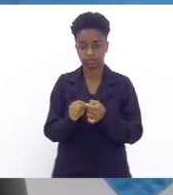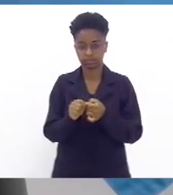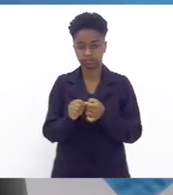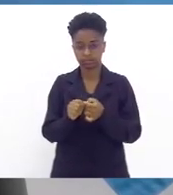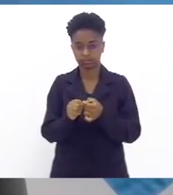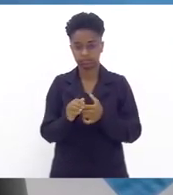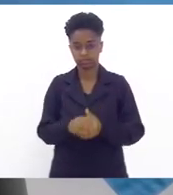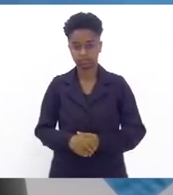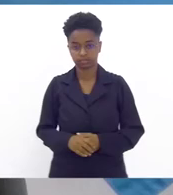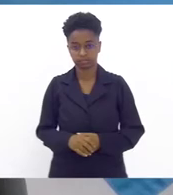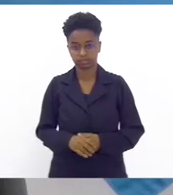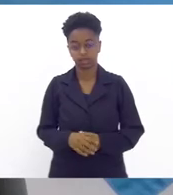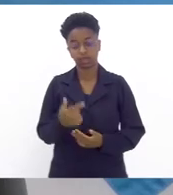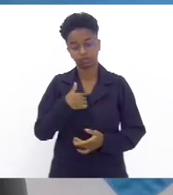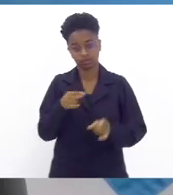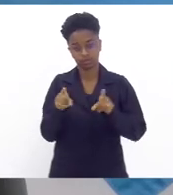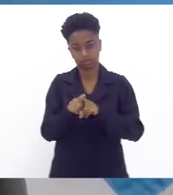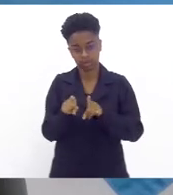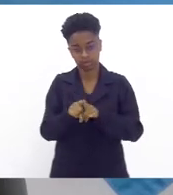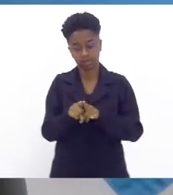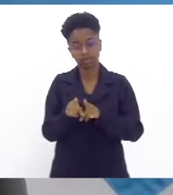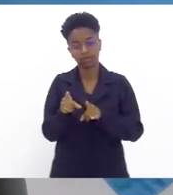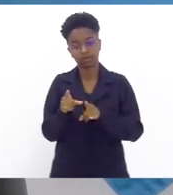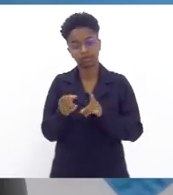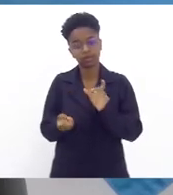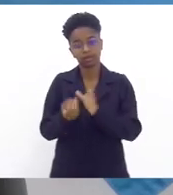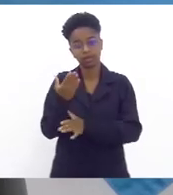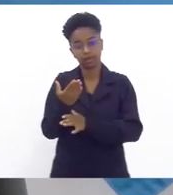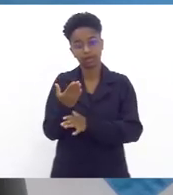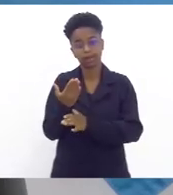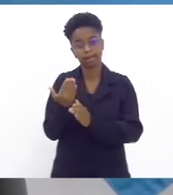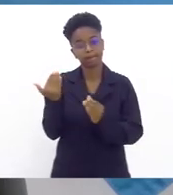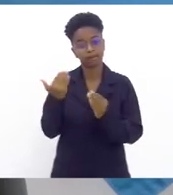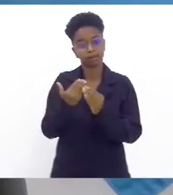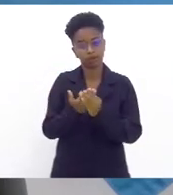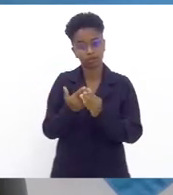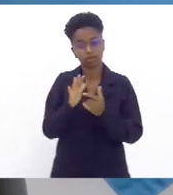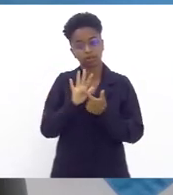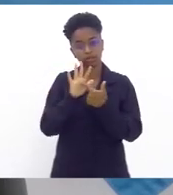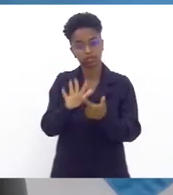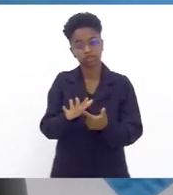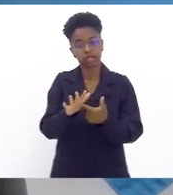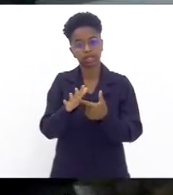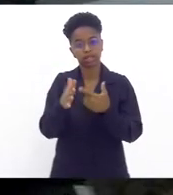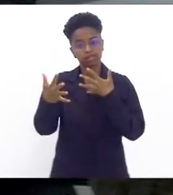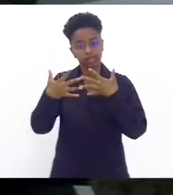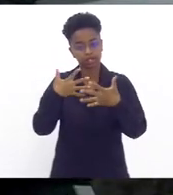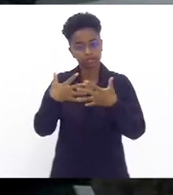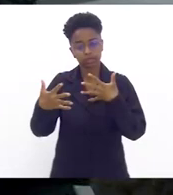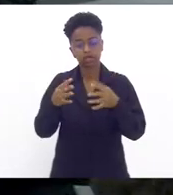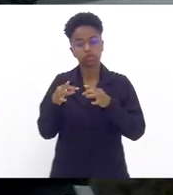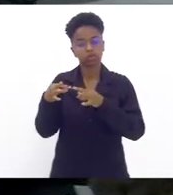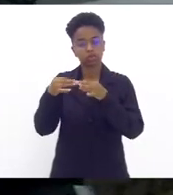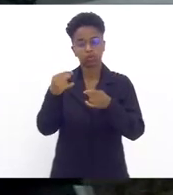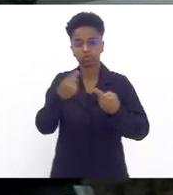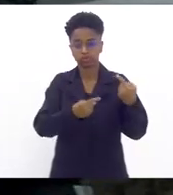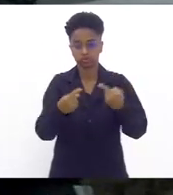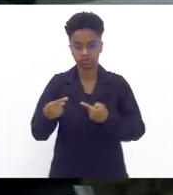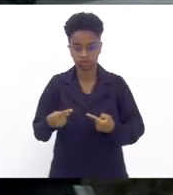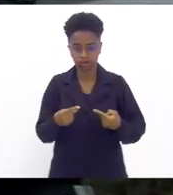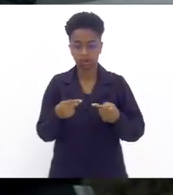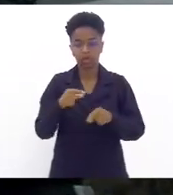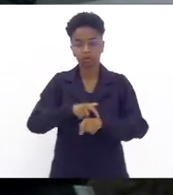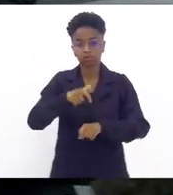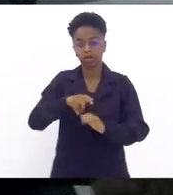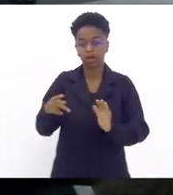presidente Eu também abrir um processo para que a gente pudesse dar transparência todas as discussões no momento em